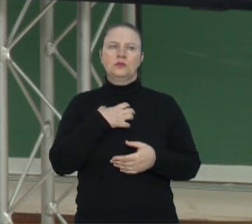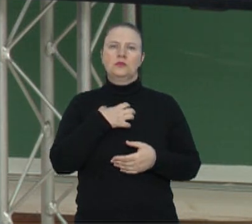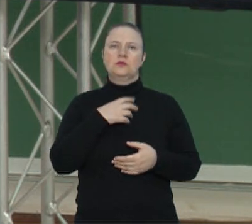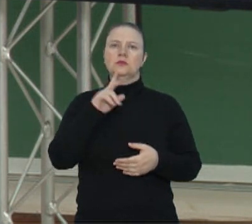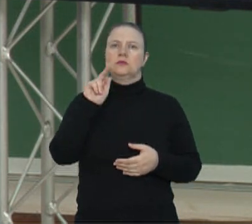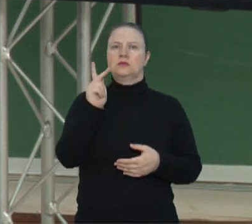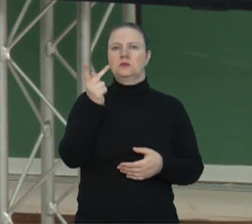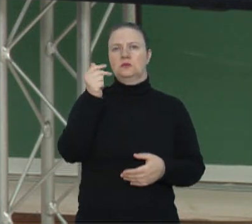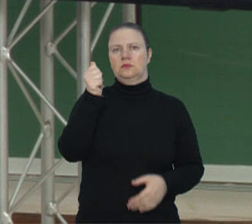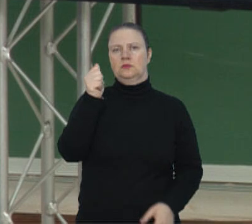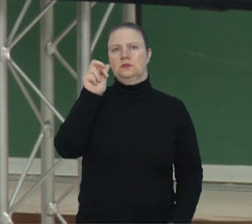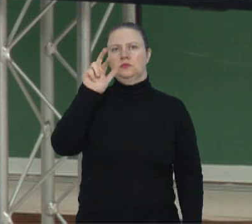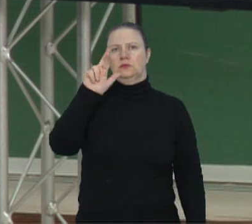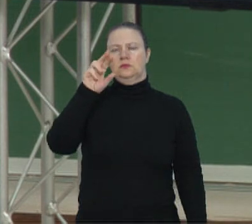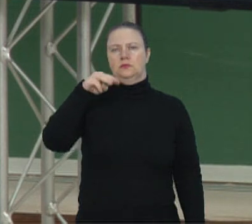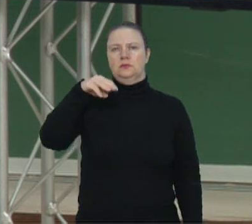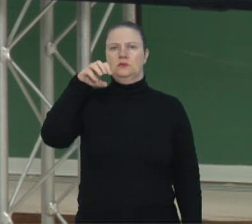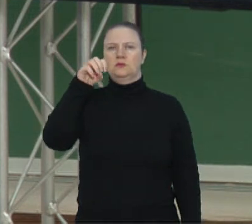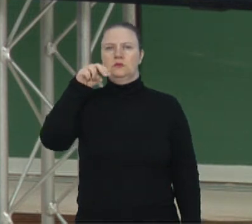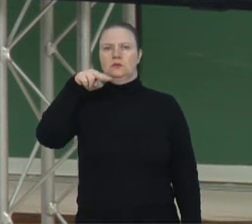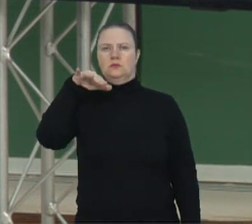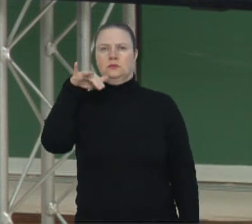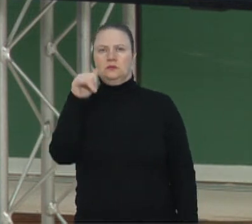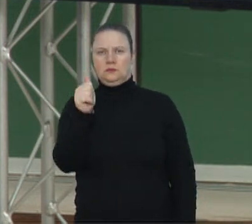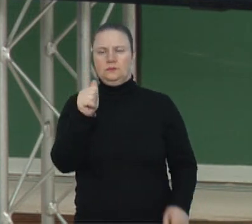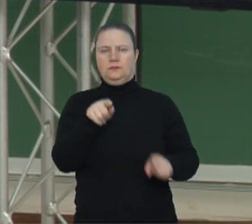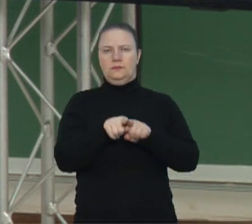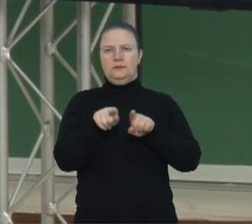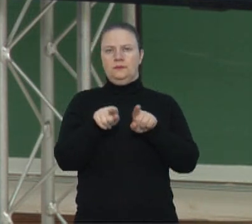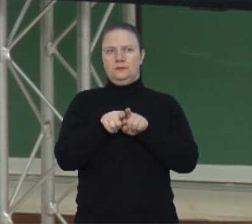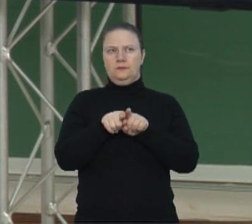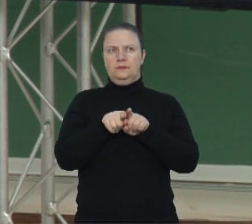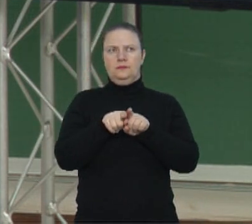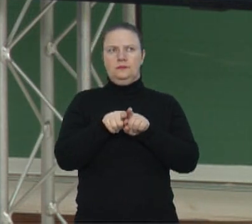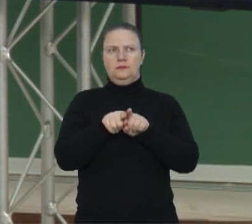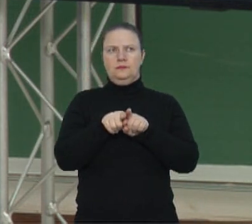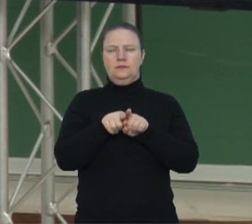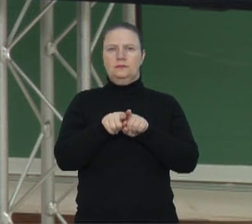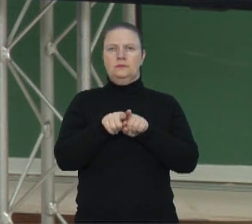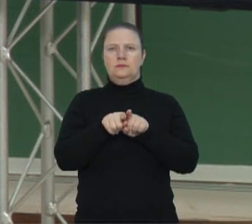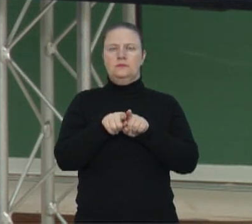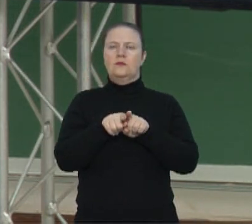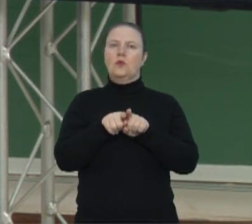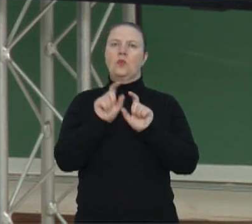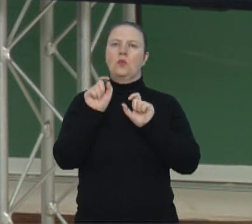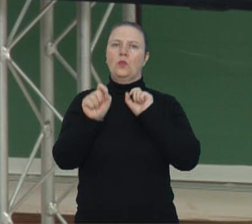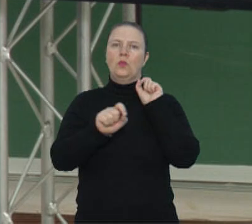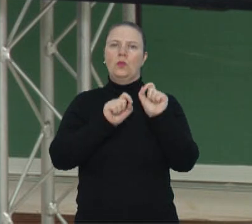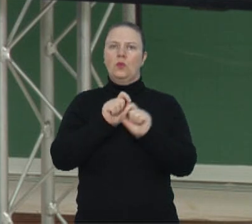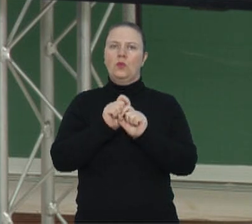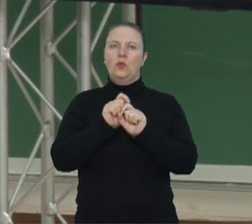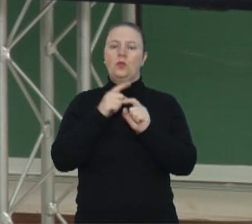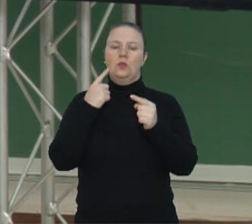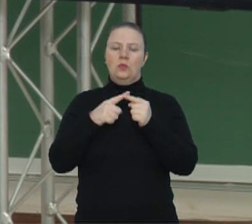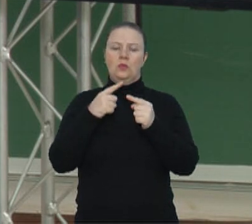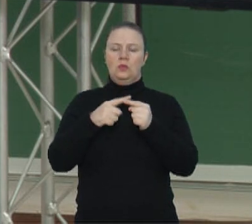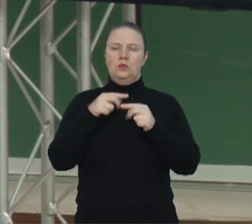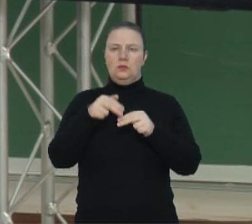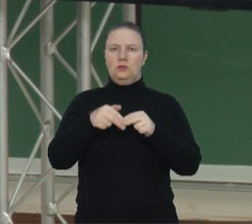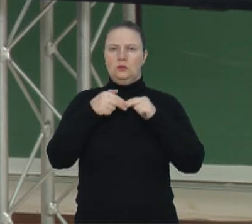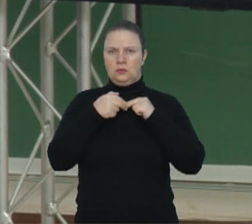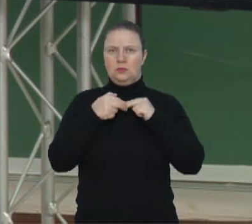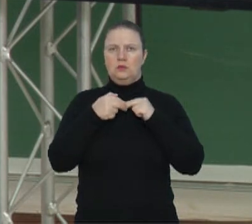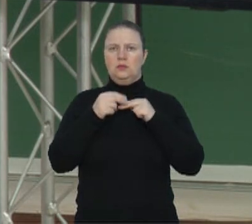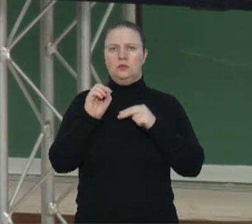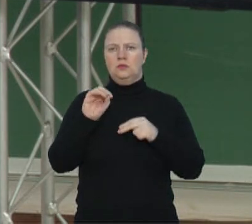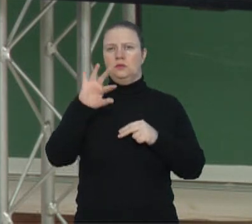é, ao mesmo tempo. Então, a melodia é um acompanhamento, por isso que ela é vertical, por isso que acontece